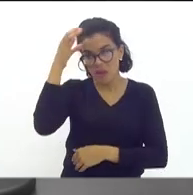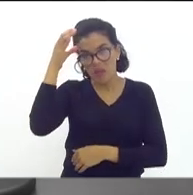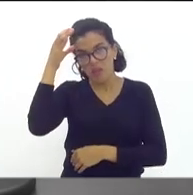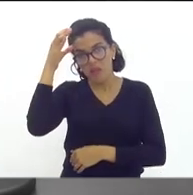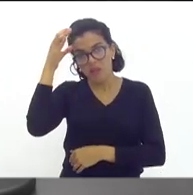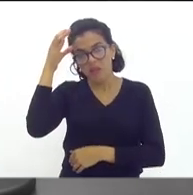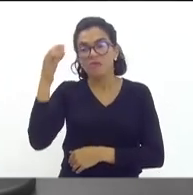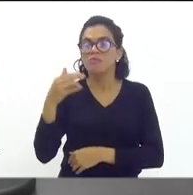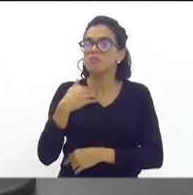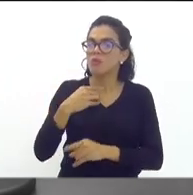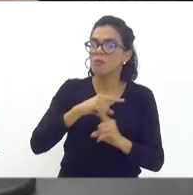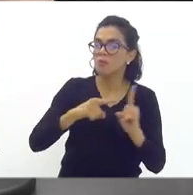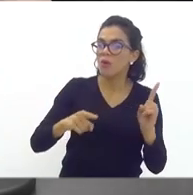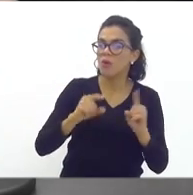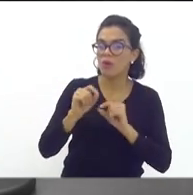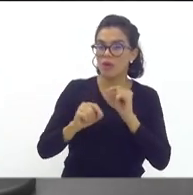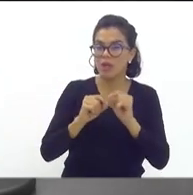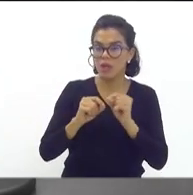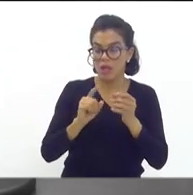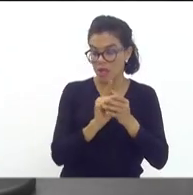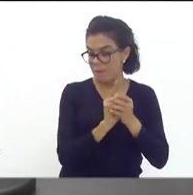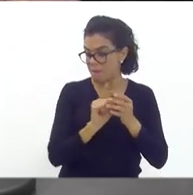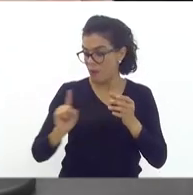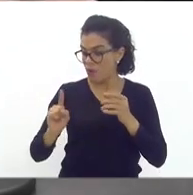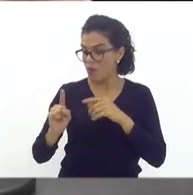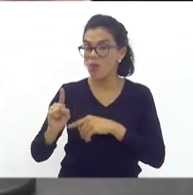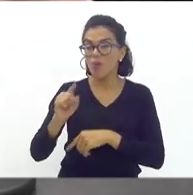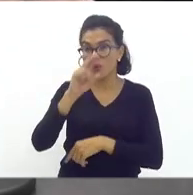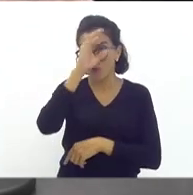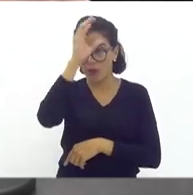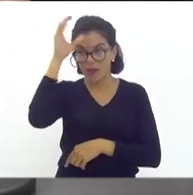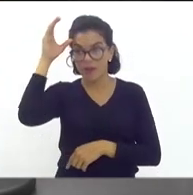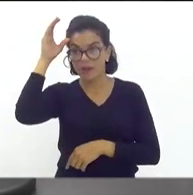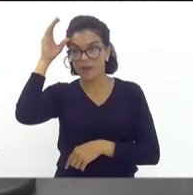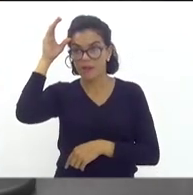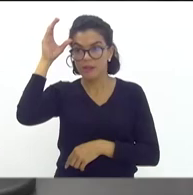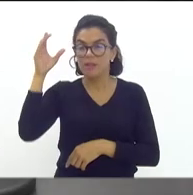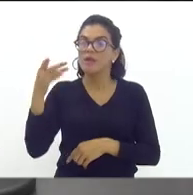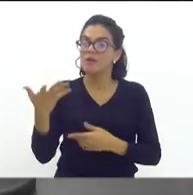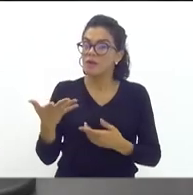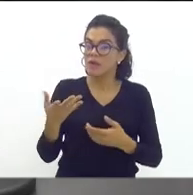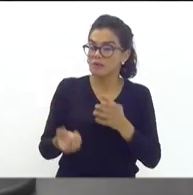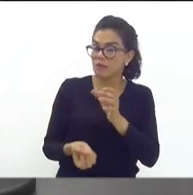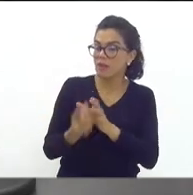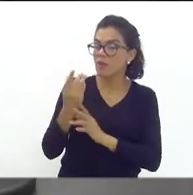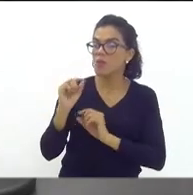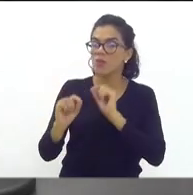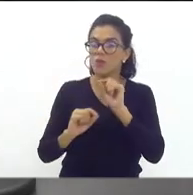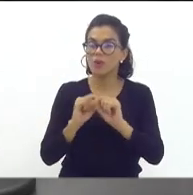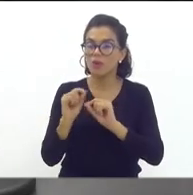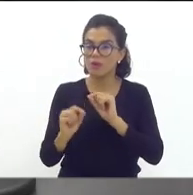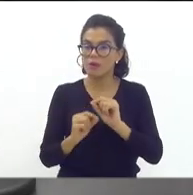pode é excluir o usuários nas mesmas condições criando assim